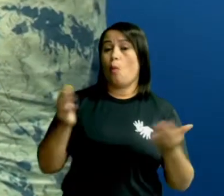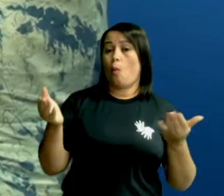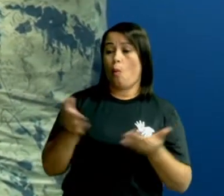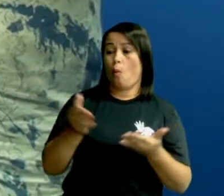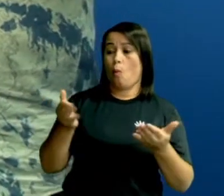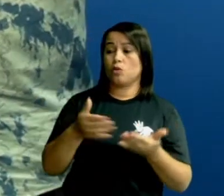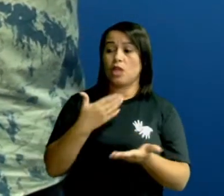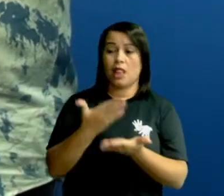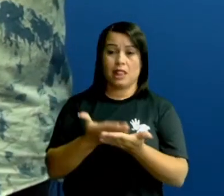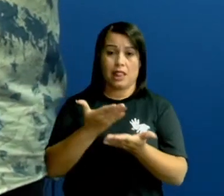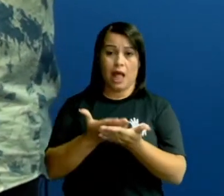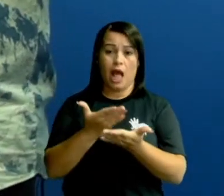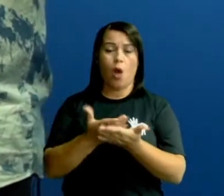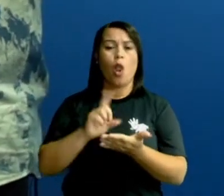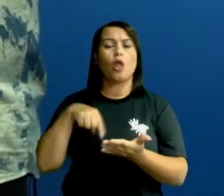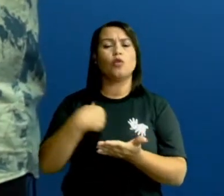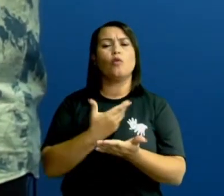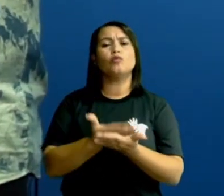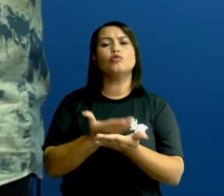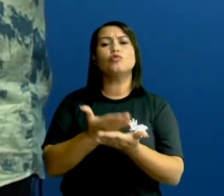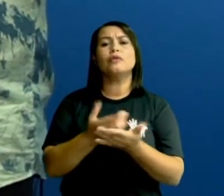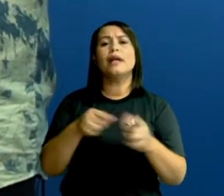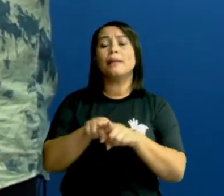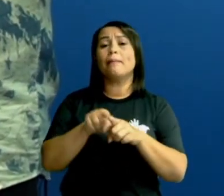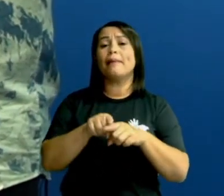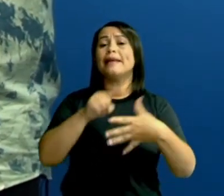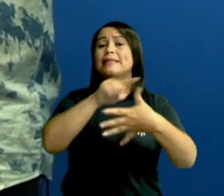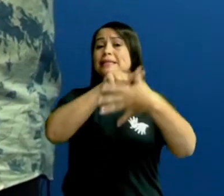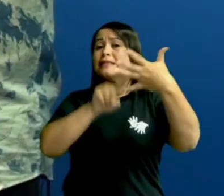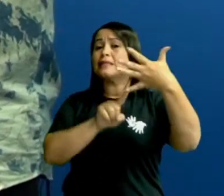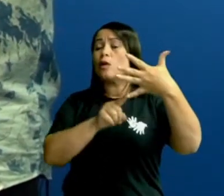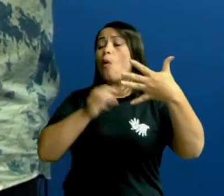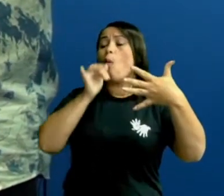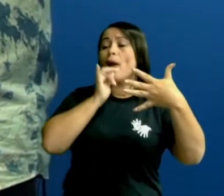Hoje, nessa aula, nós vamos estudar 5 exemplos de